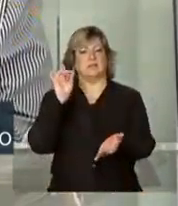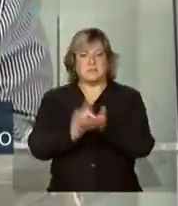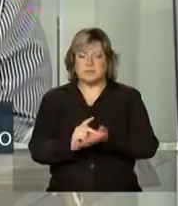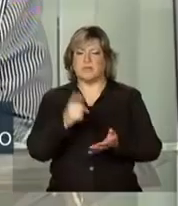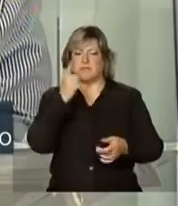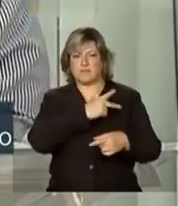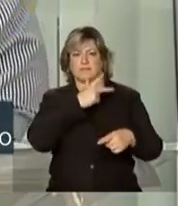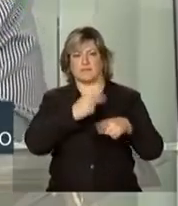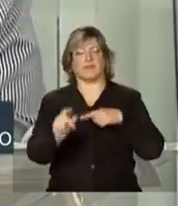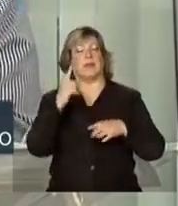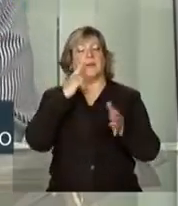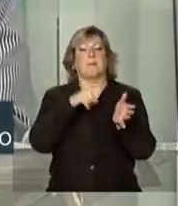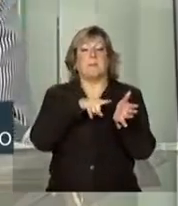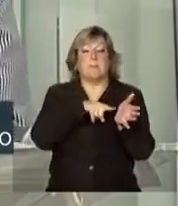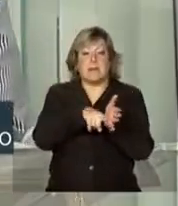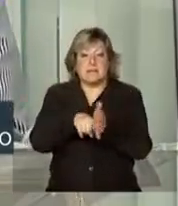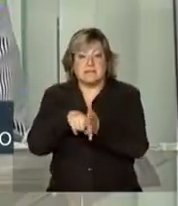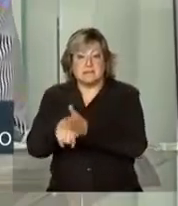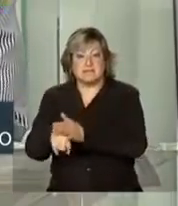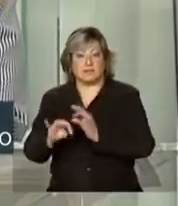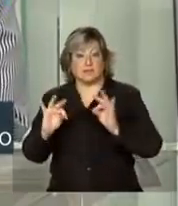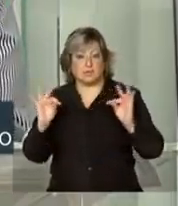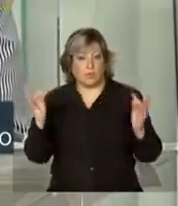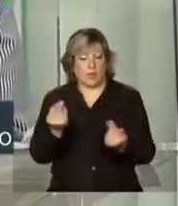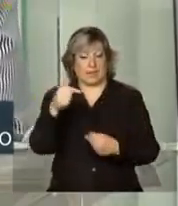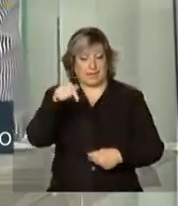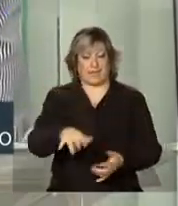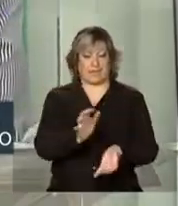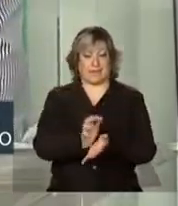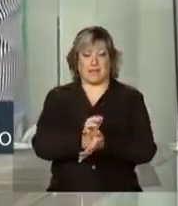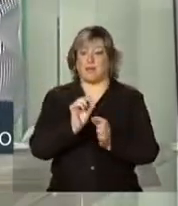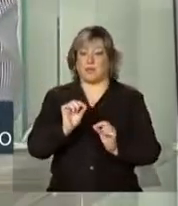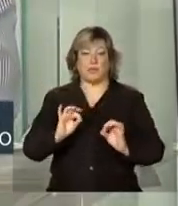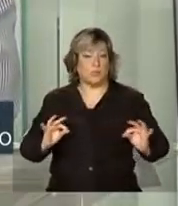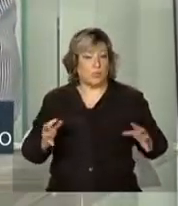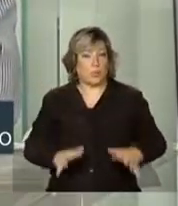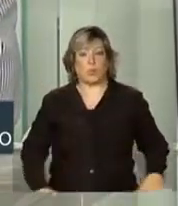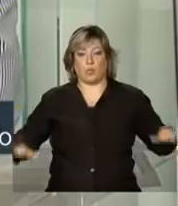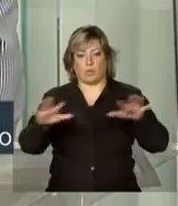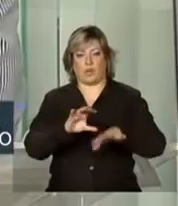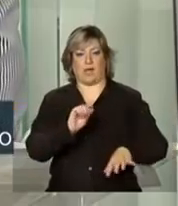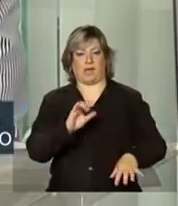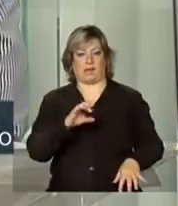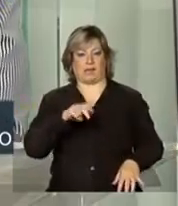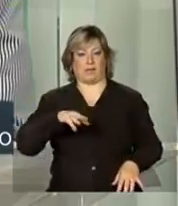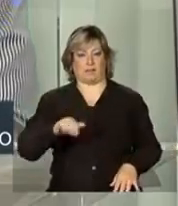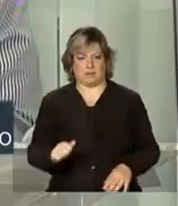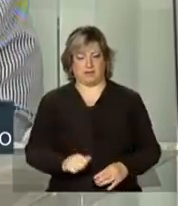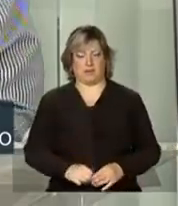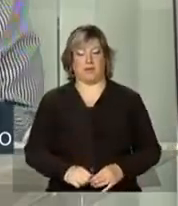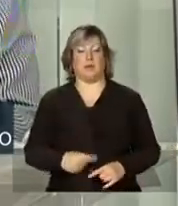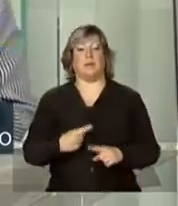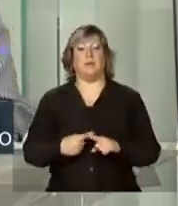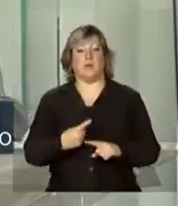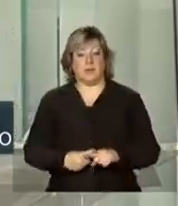efetivamente, das pesquisadoras dessa área no mundo da academia. Né?